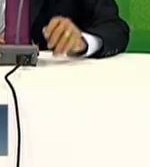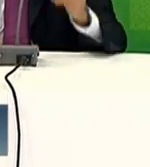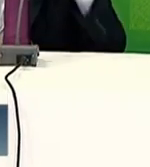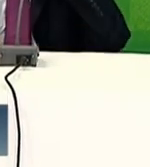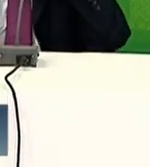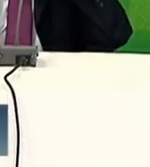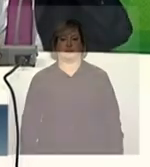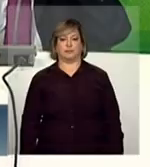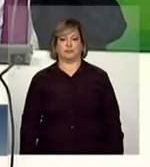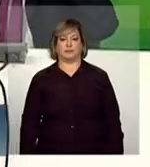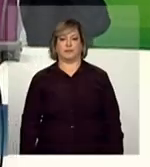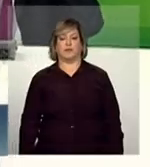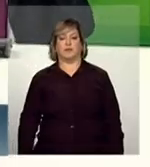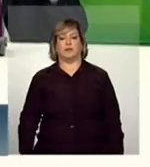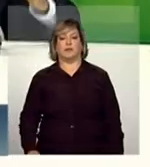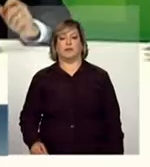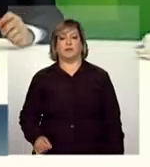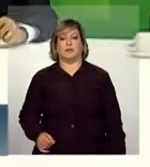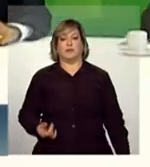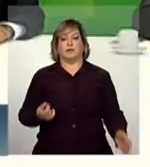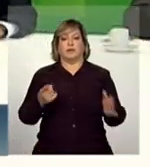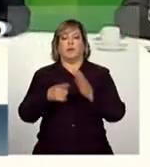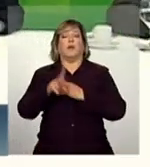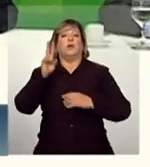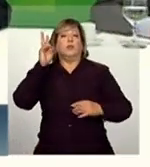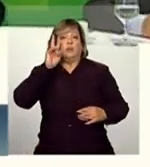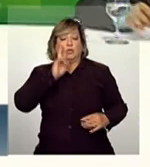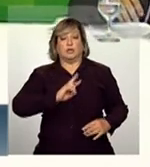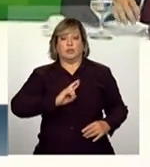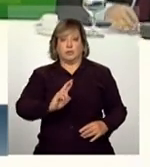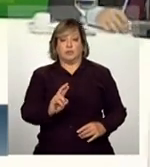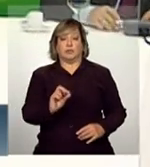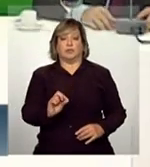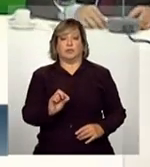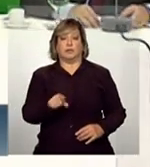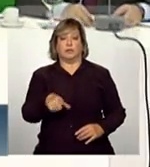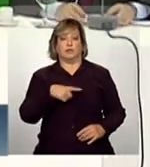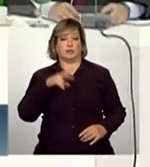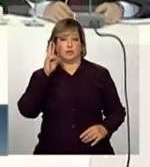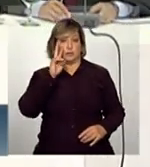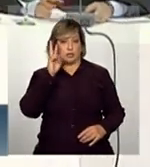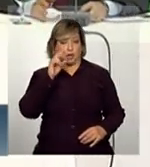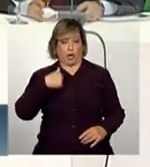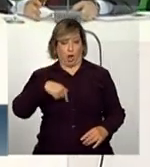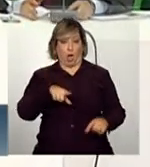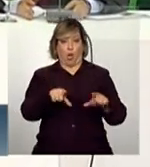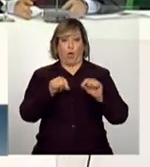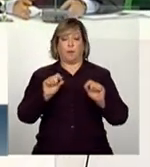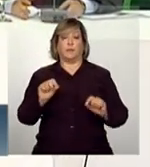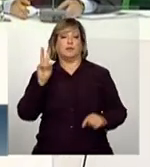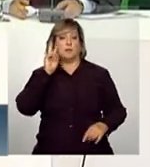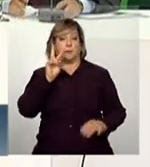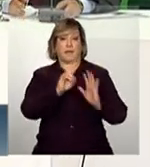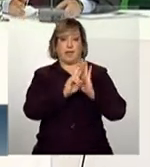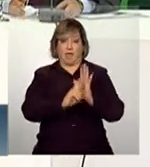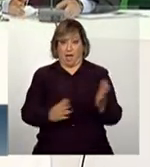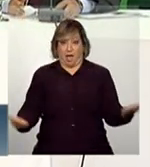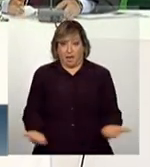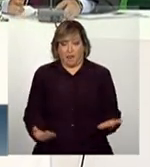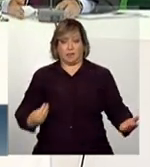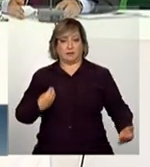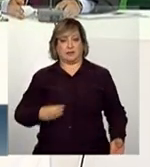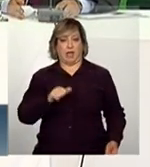Com relação... Como é que é bruto menos impostos? Com relação à distribuição, porque nós optamos pela regra atual, é que